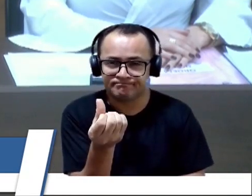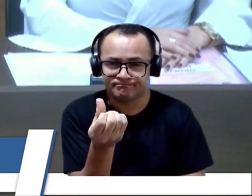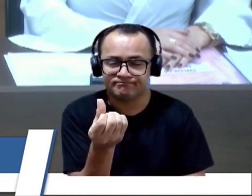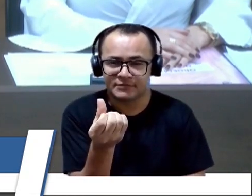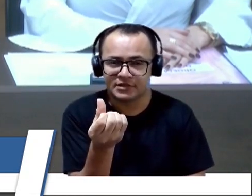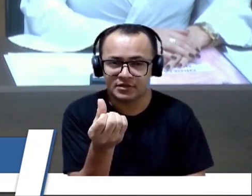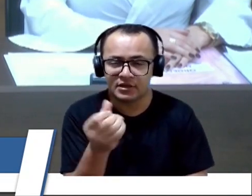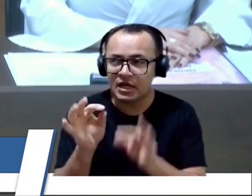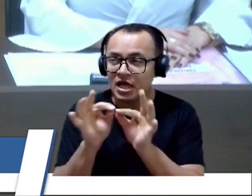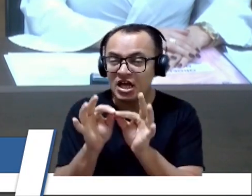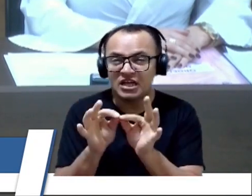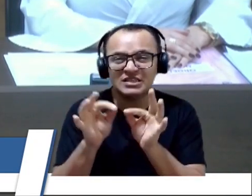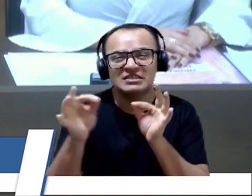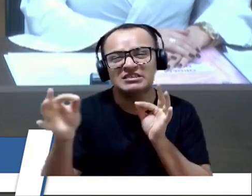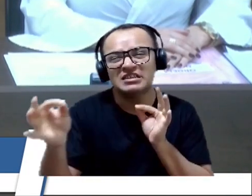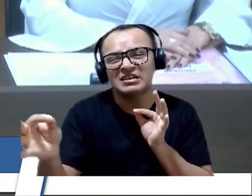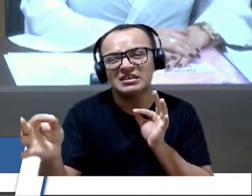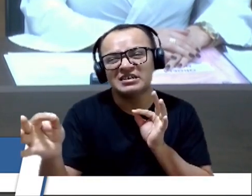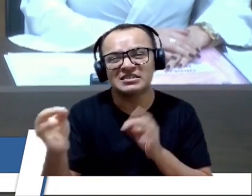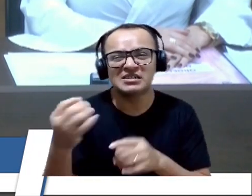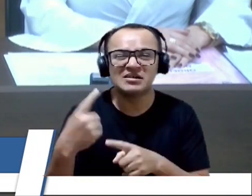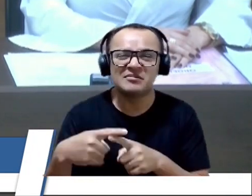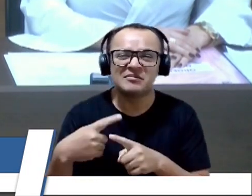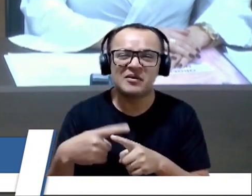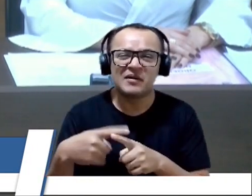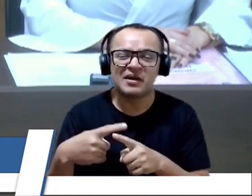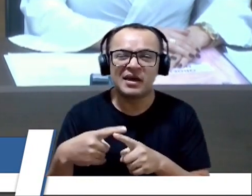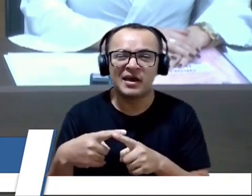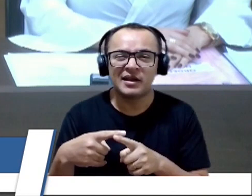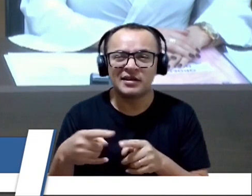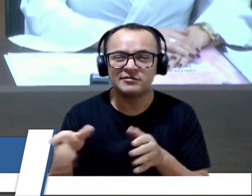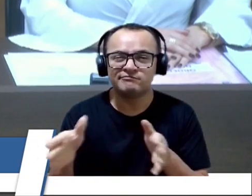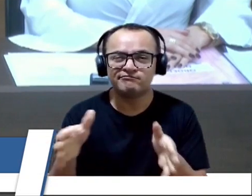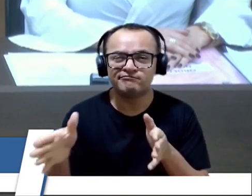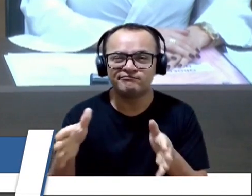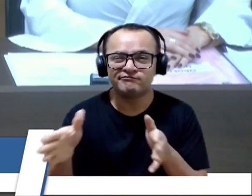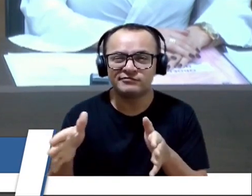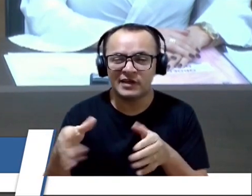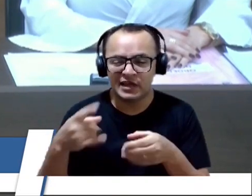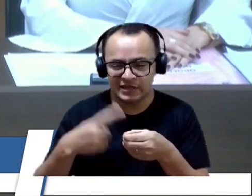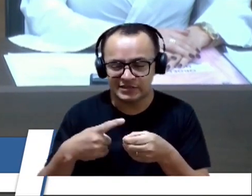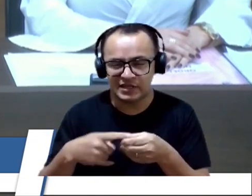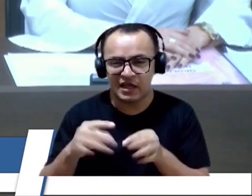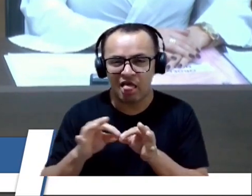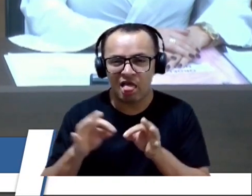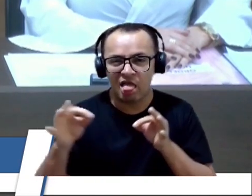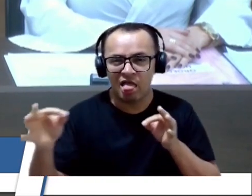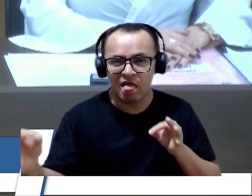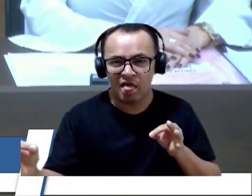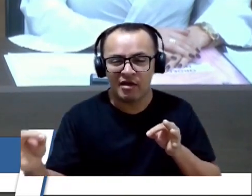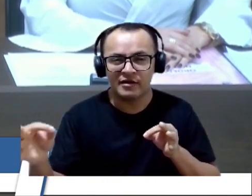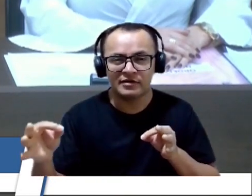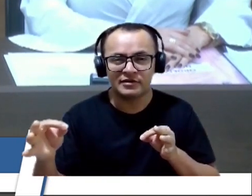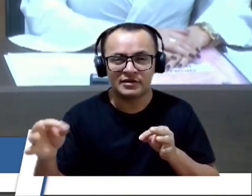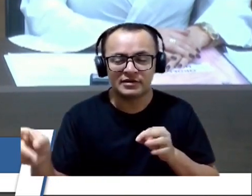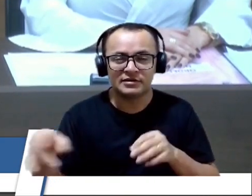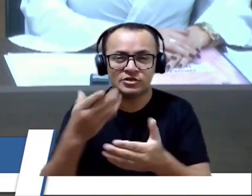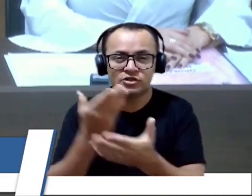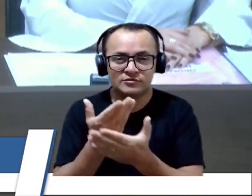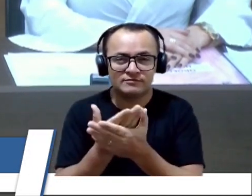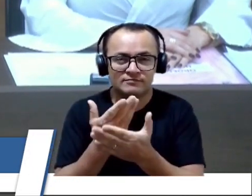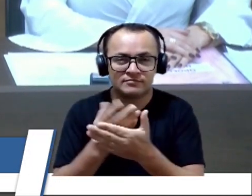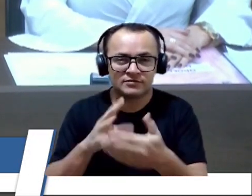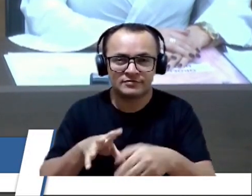distância, pois morava no período em Governador Valadares, onde realizava sua graduação em